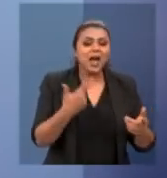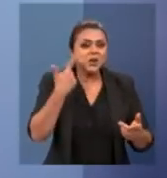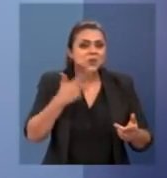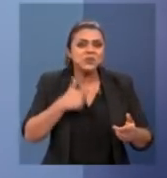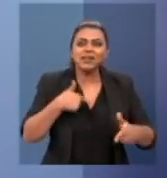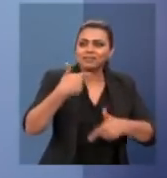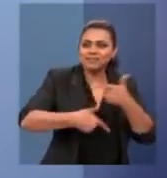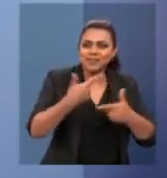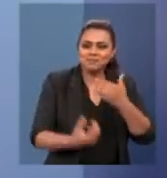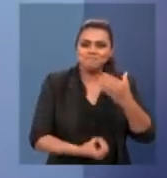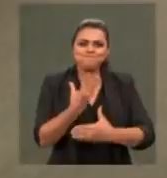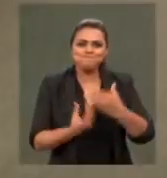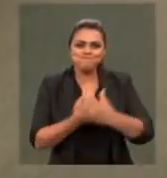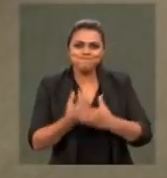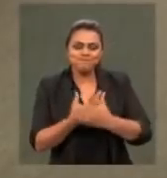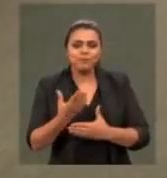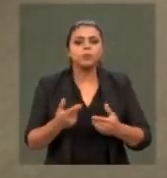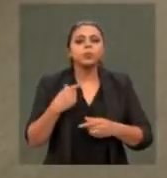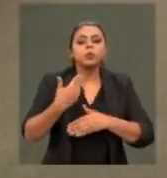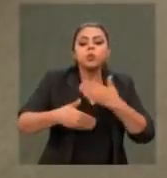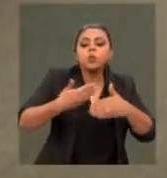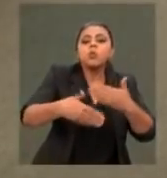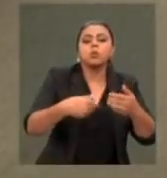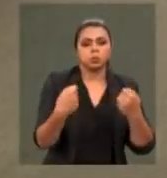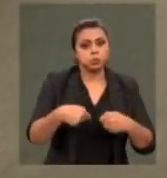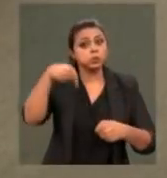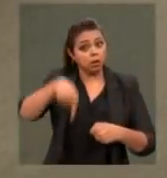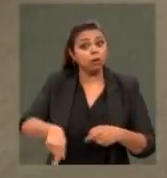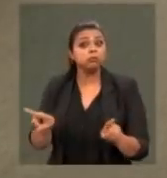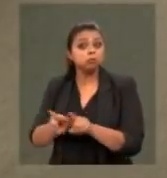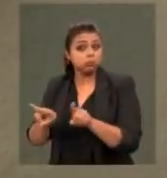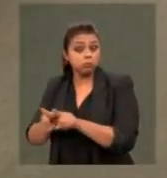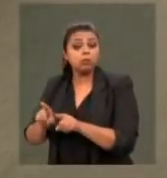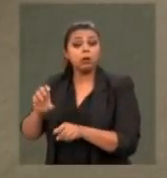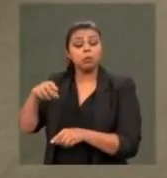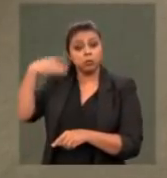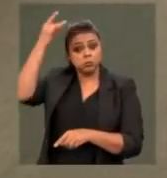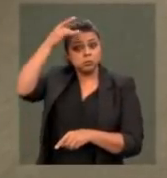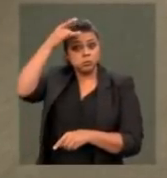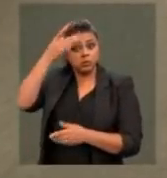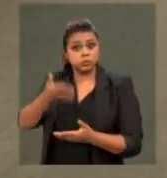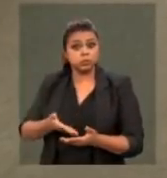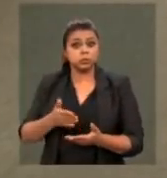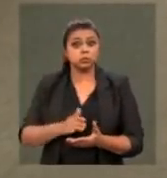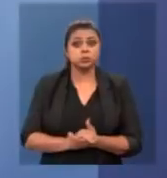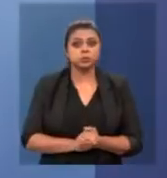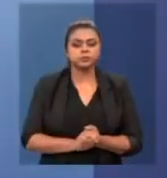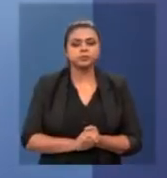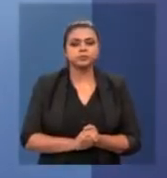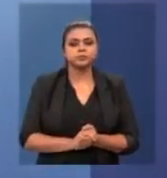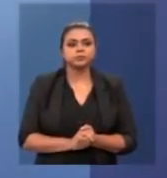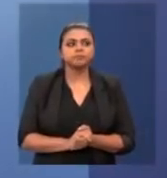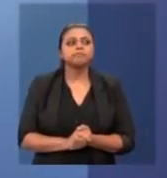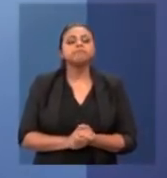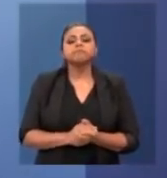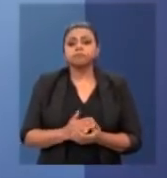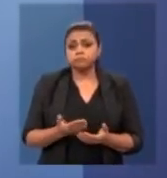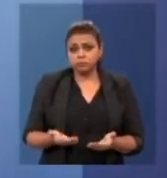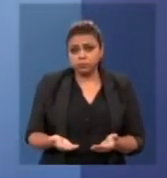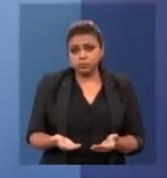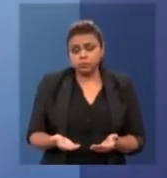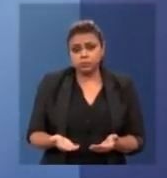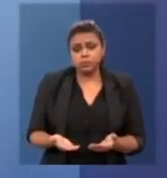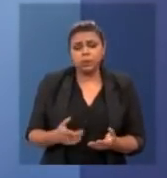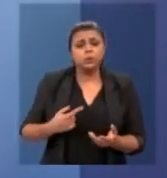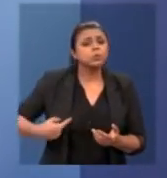de outras empresas de outros estados é um caminho que a gente tem que perseguir aqui no espírito santo por favor o candidato olha é todos é